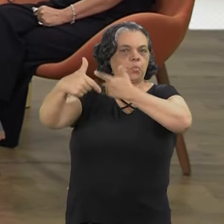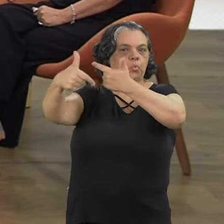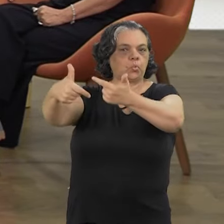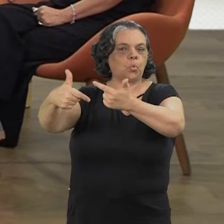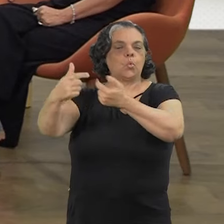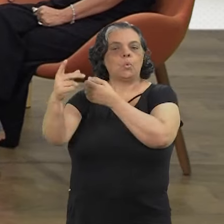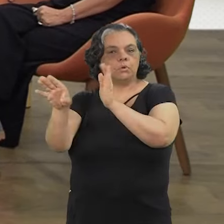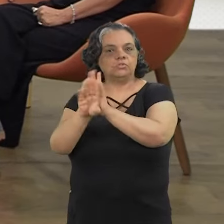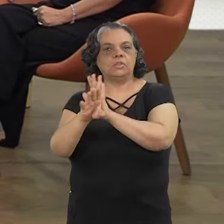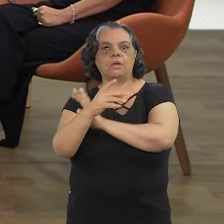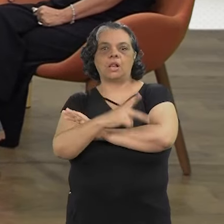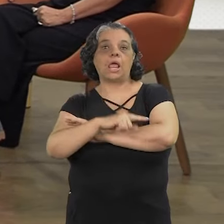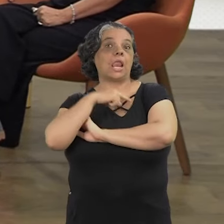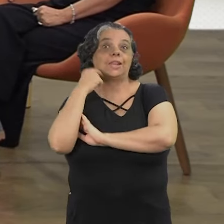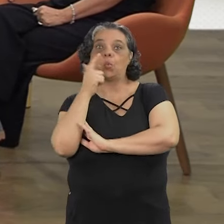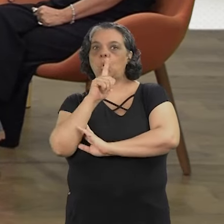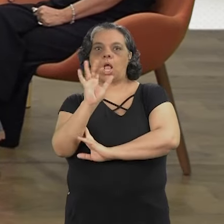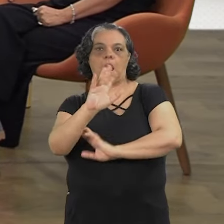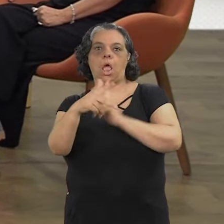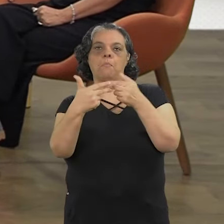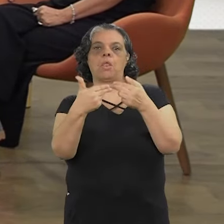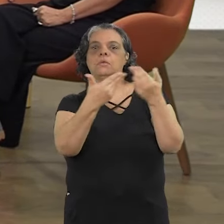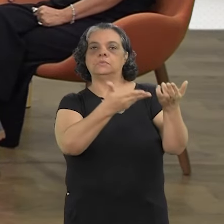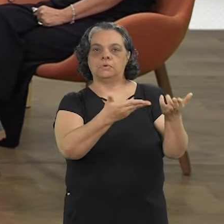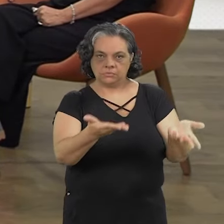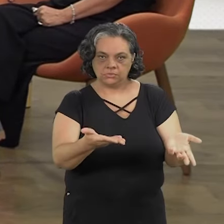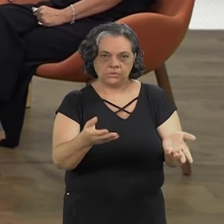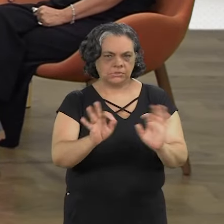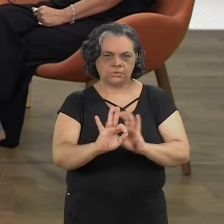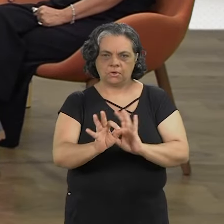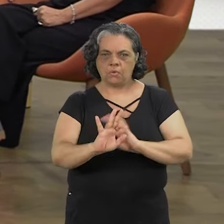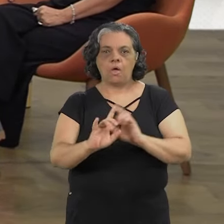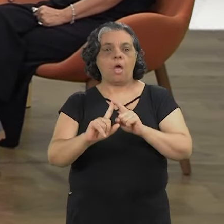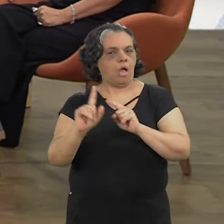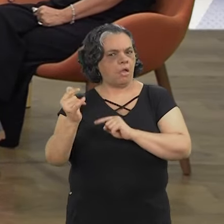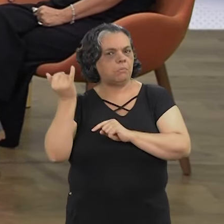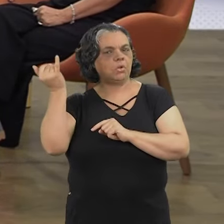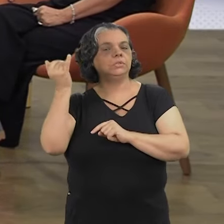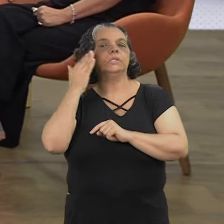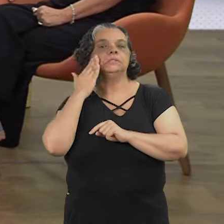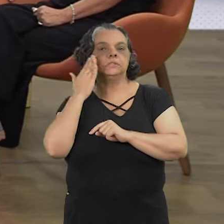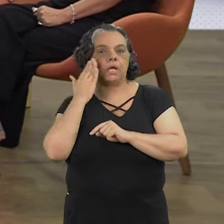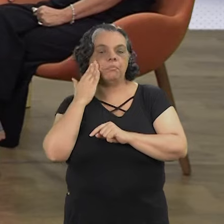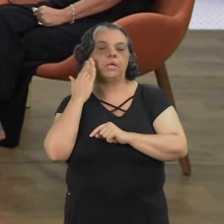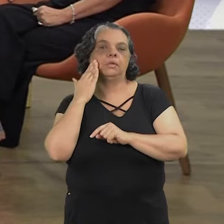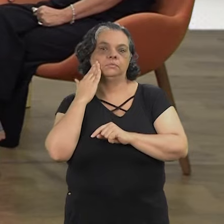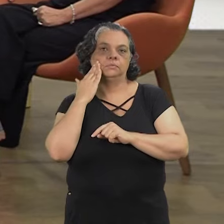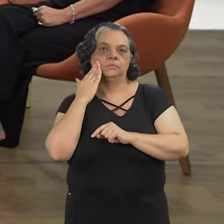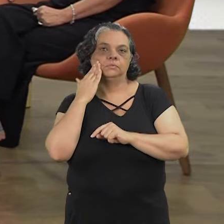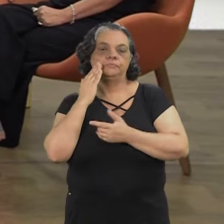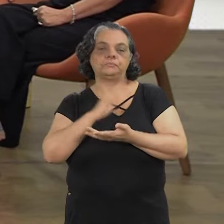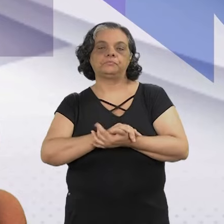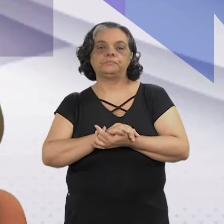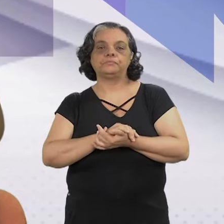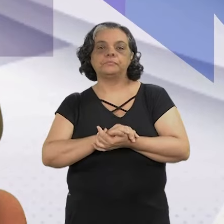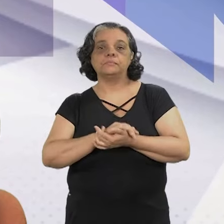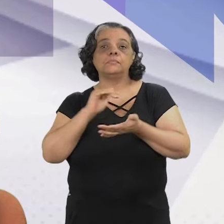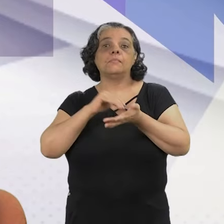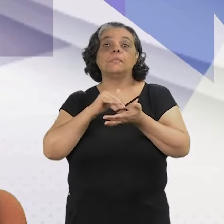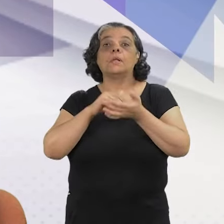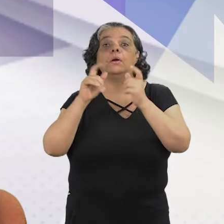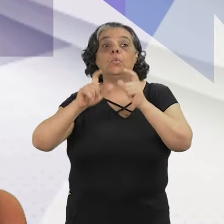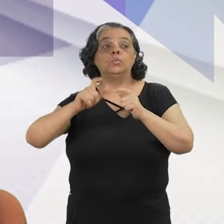para para chegar ali né ela não ganhou aquilo de presente de forma alguma e é importante também que a gente pontue isso né Eh até que